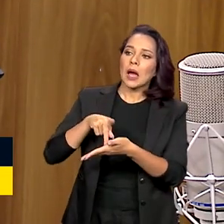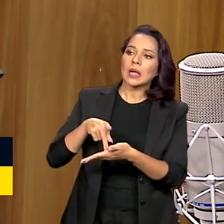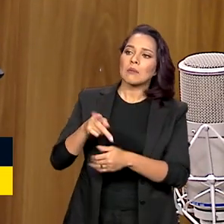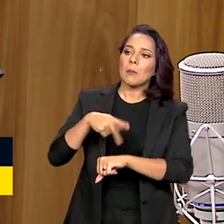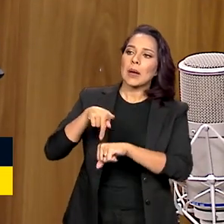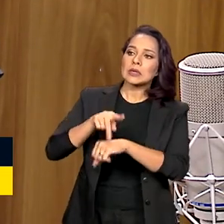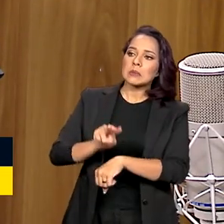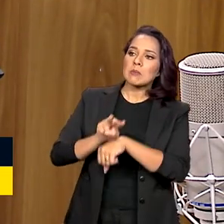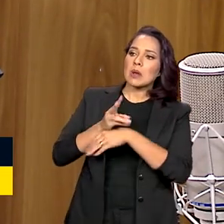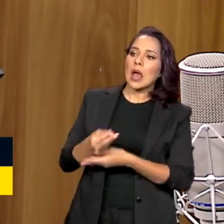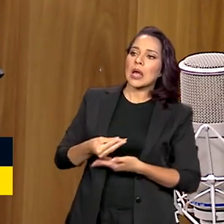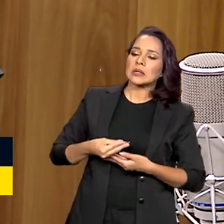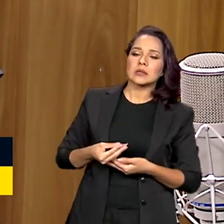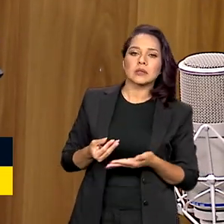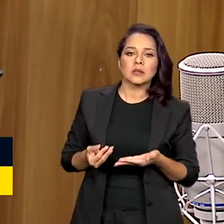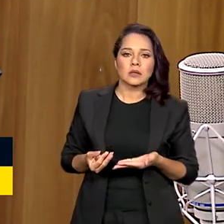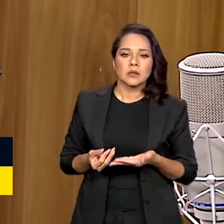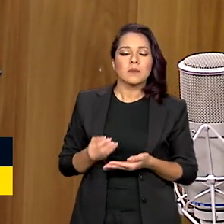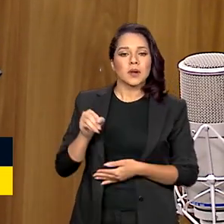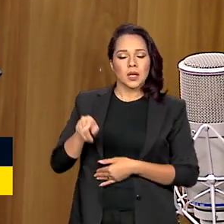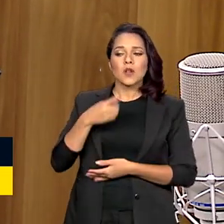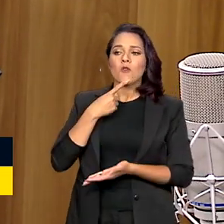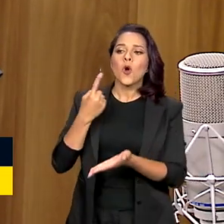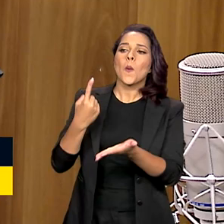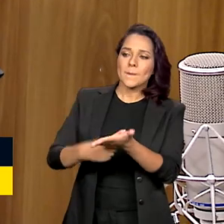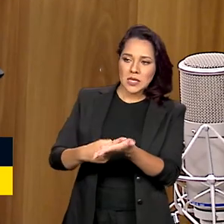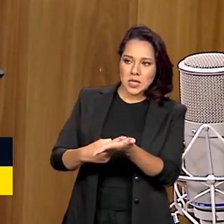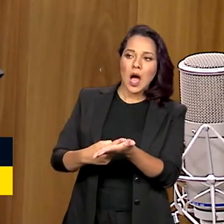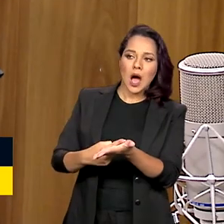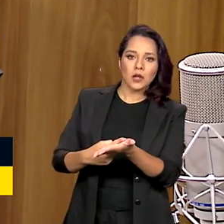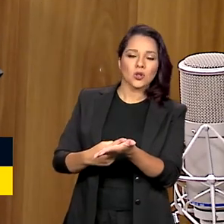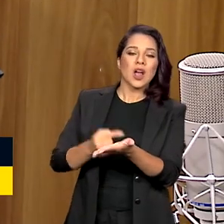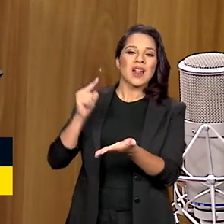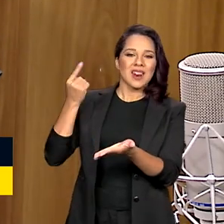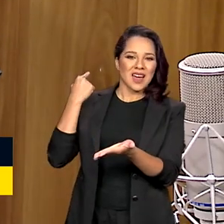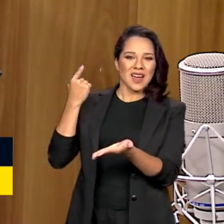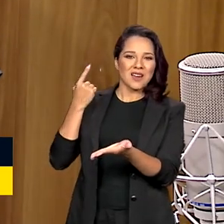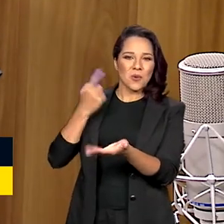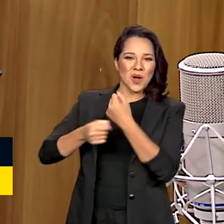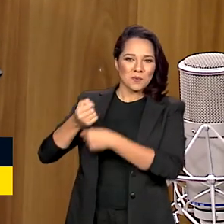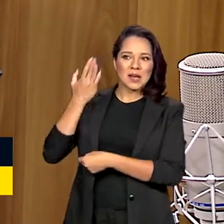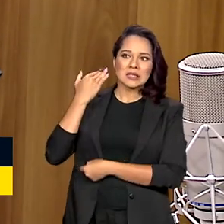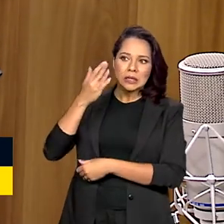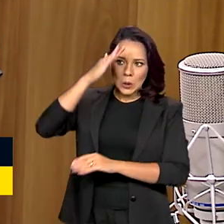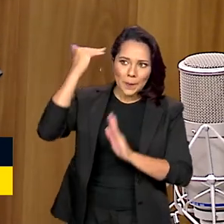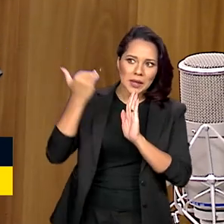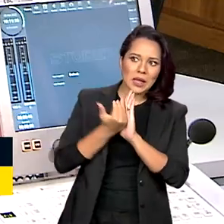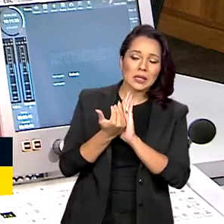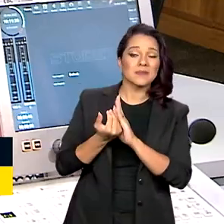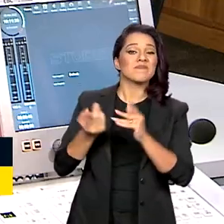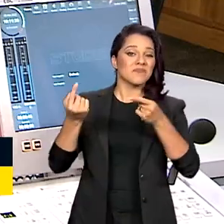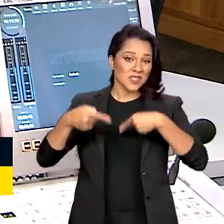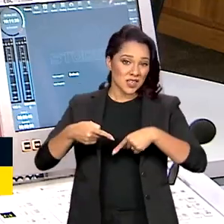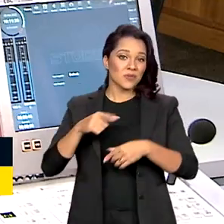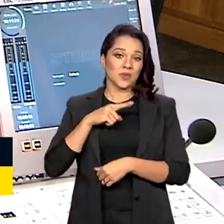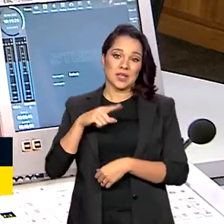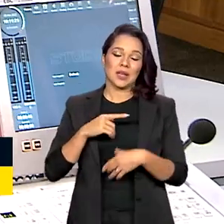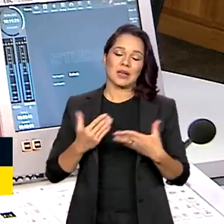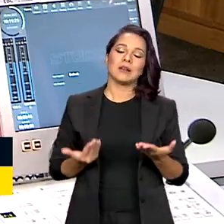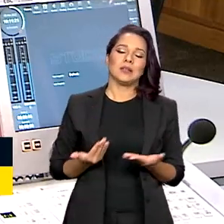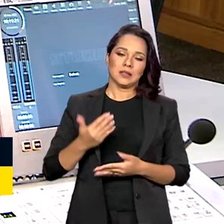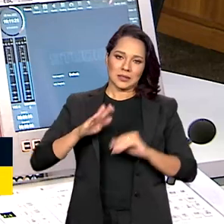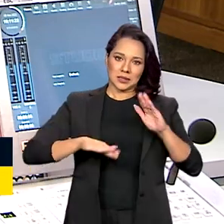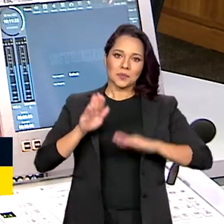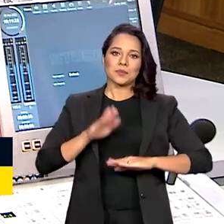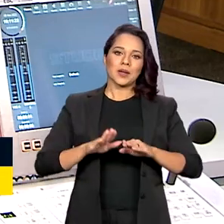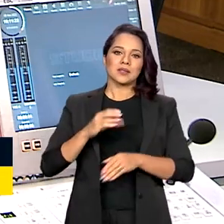para que esse financiamento seja efetivo, para que aquilo que foi acordado em Glasgow seja implementado? Esse é um grande desafio, e aí, claro,